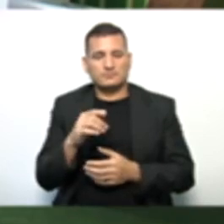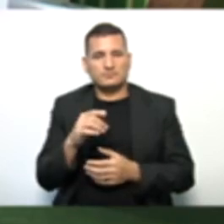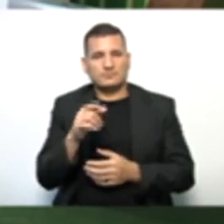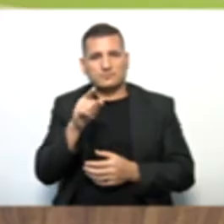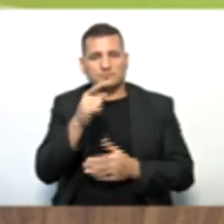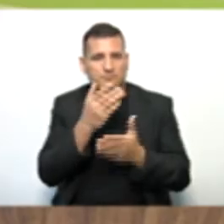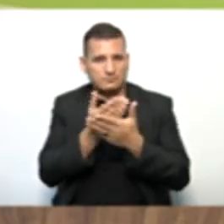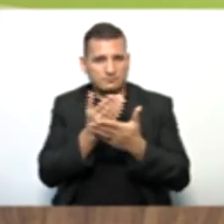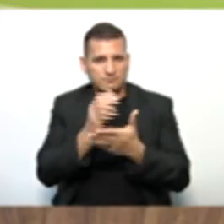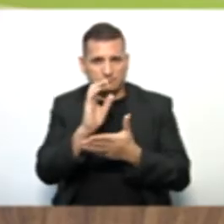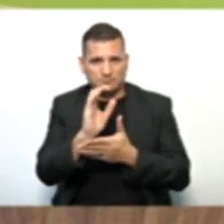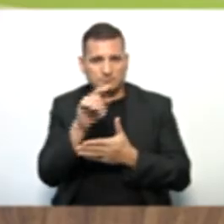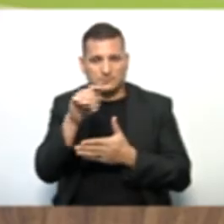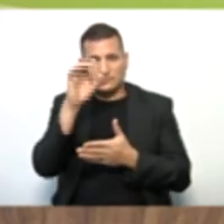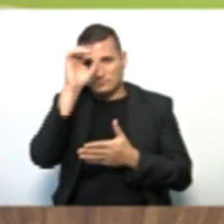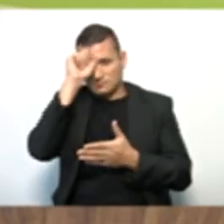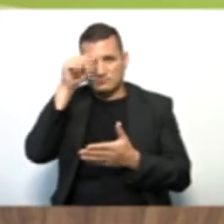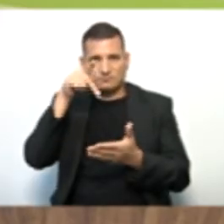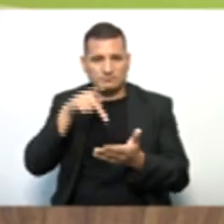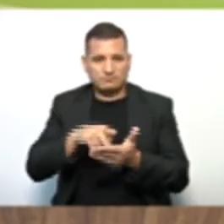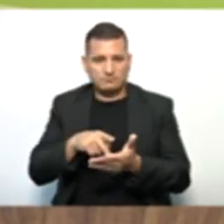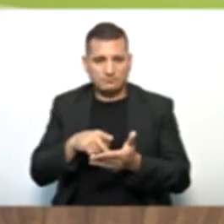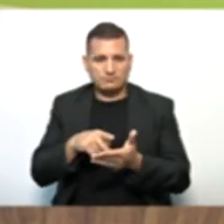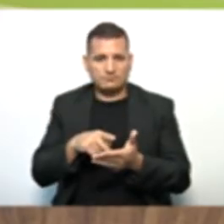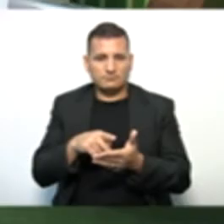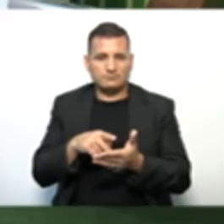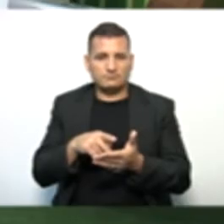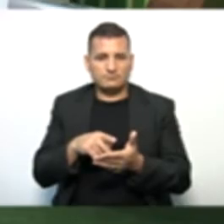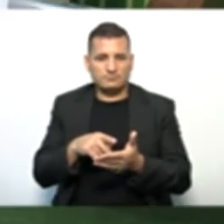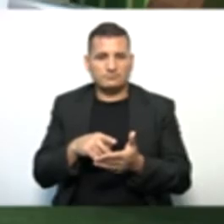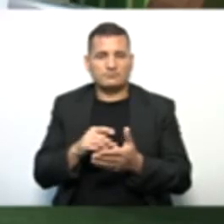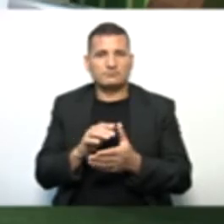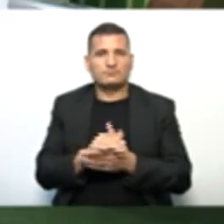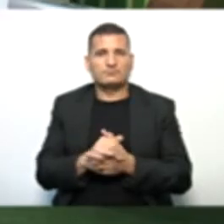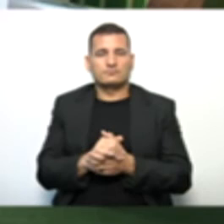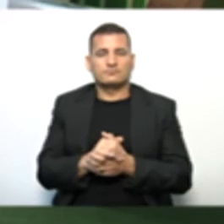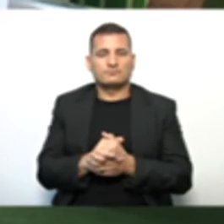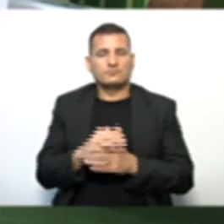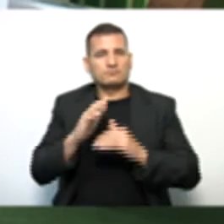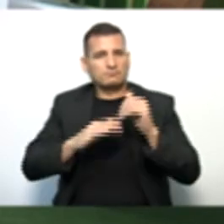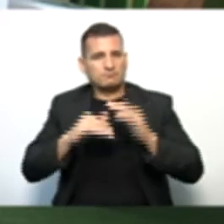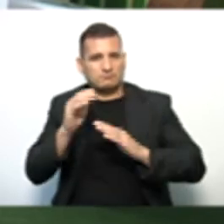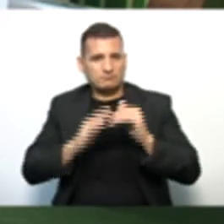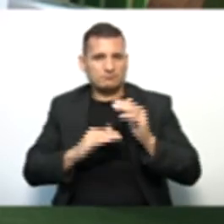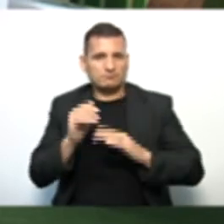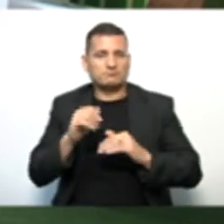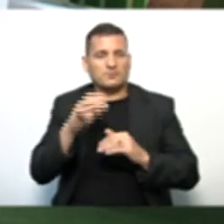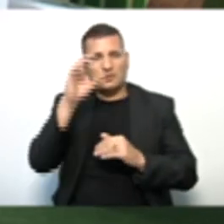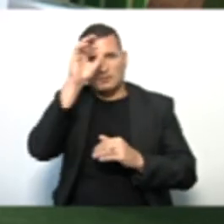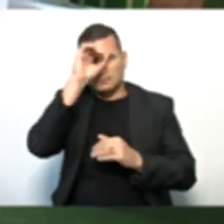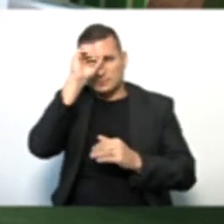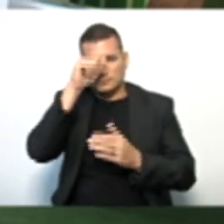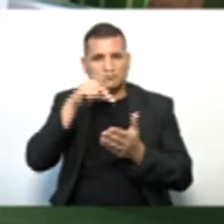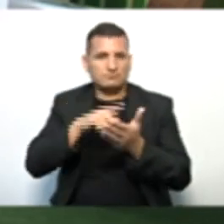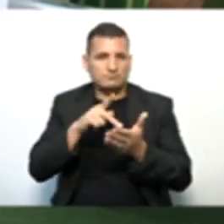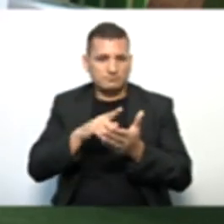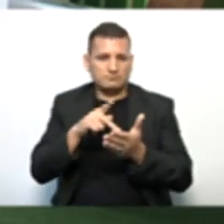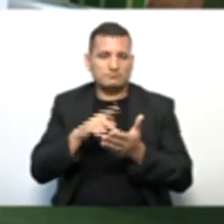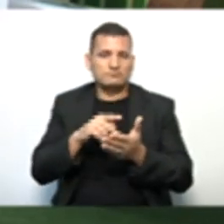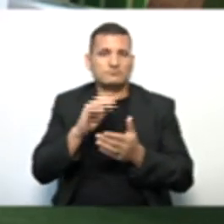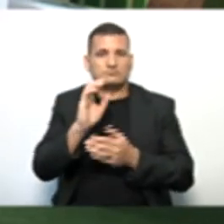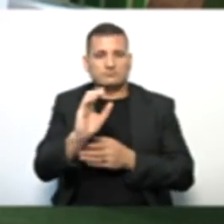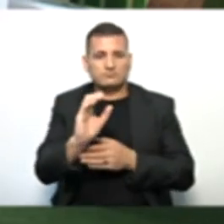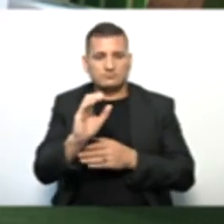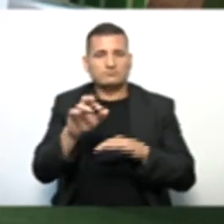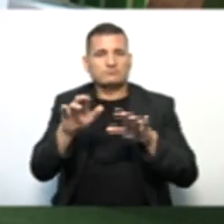você estuda C, você aprende de verdade. Os Só que engenheiros aprendem em C, né? Quem tá falando para engenharia realmente, ou então ciência aprende em C,